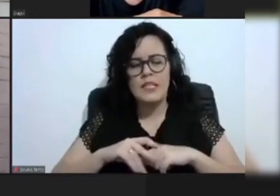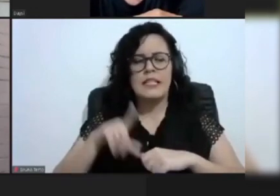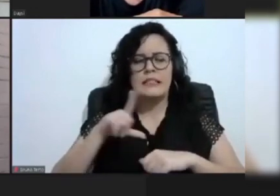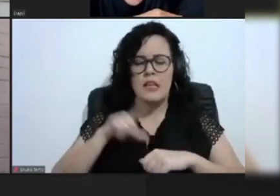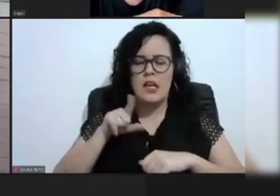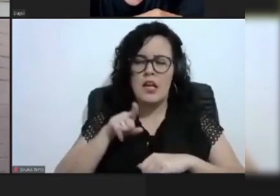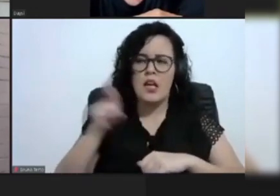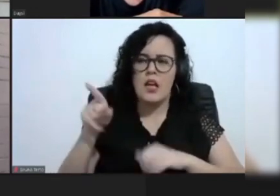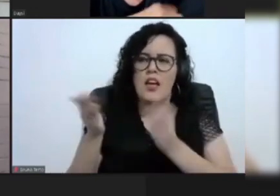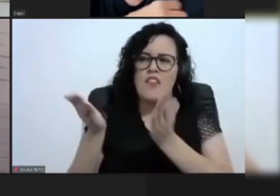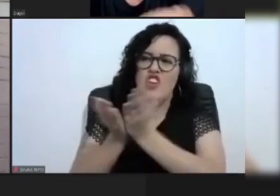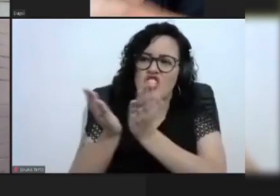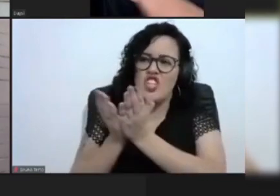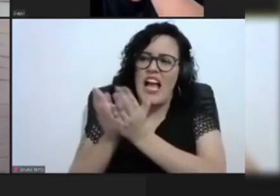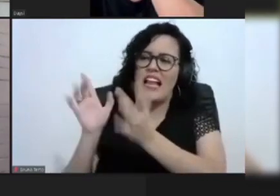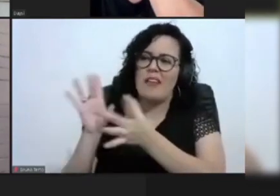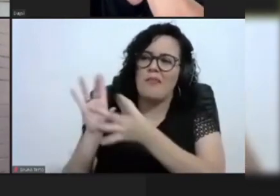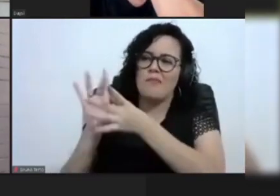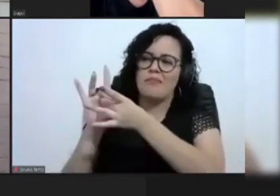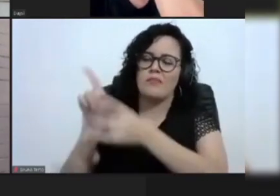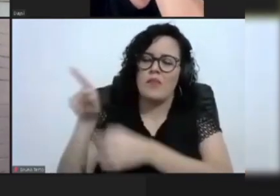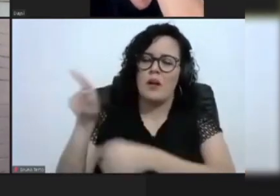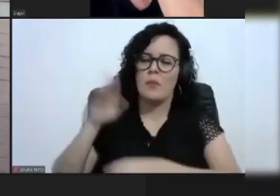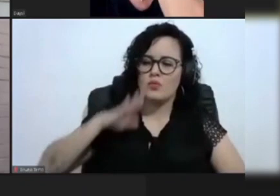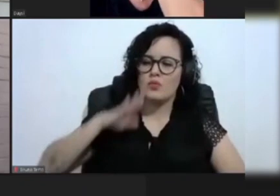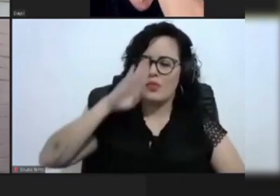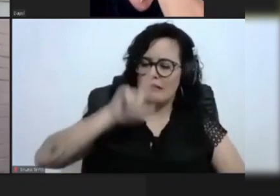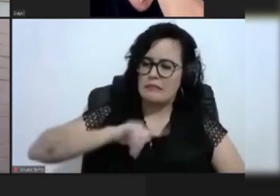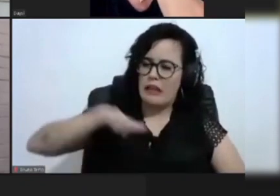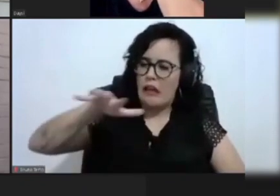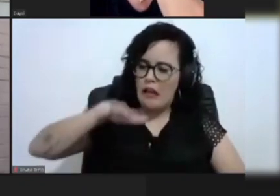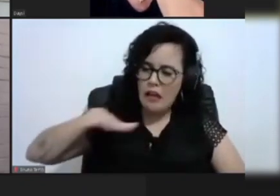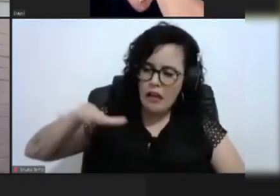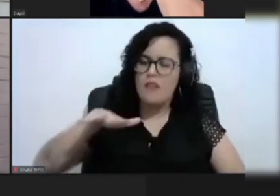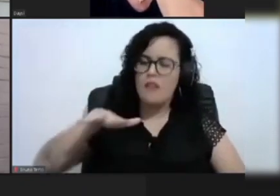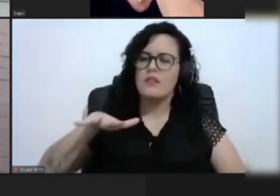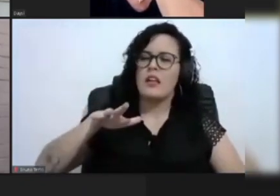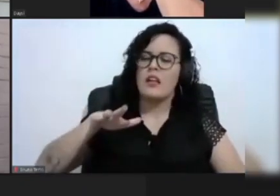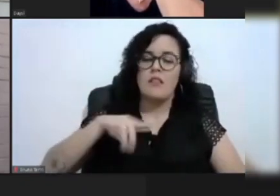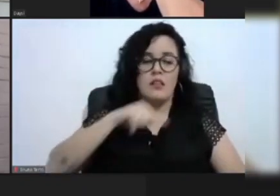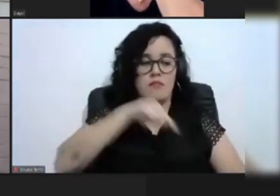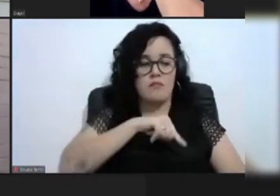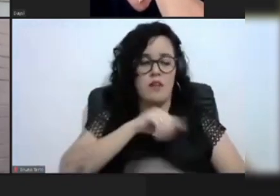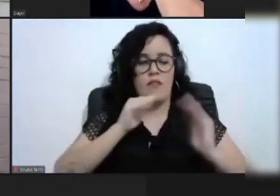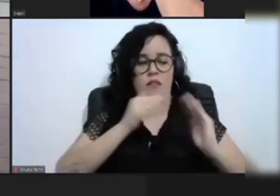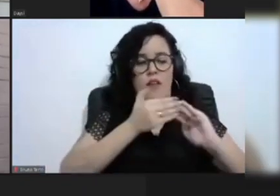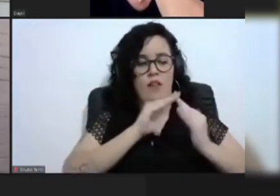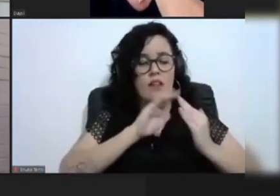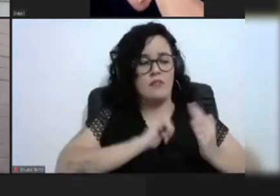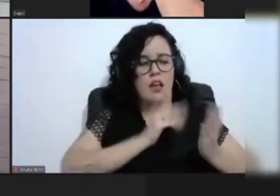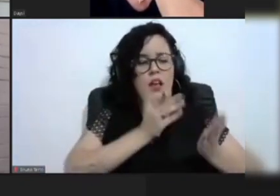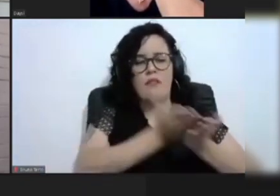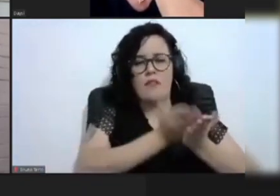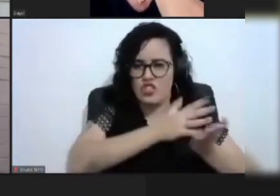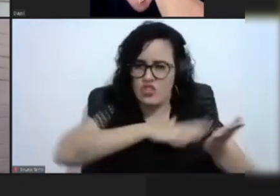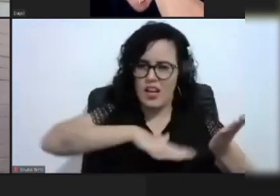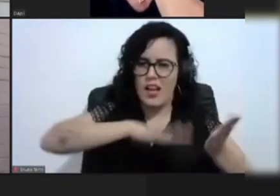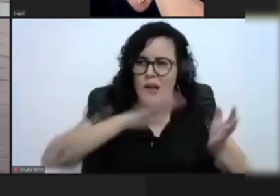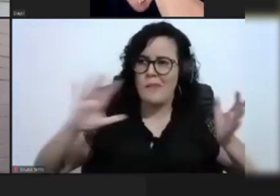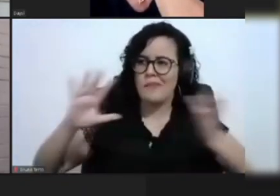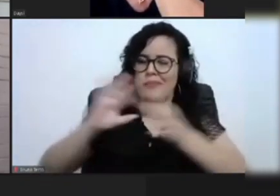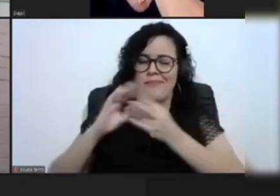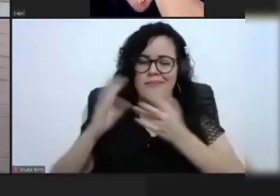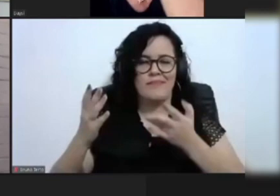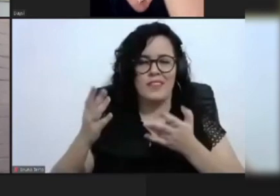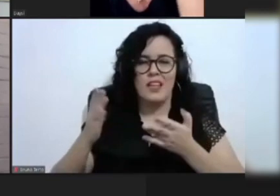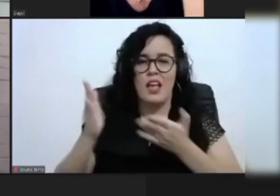muito próxima dele, e, né, tem muitas pessoas religiosas na periferia, Mas algumas coisas, assim, é meio, um pouco que